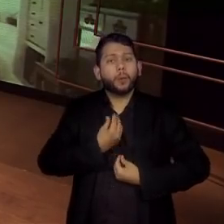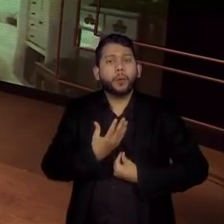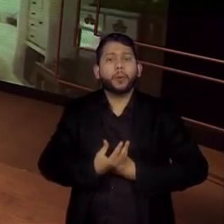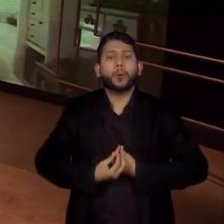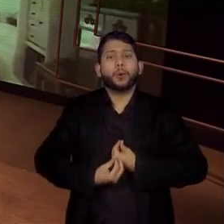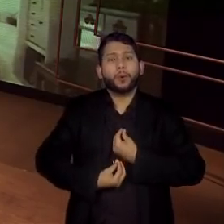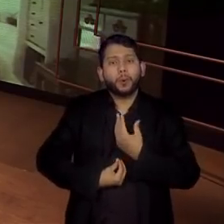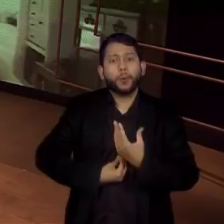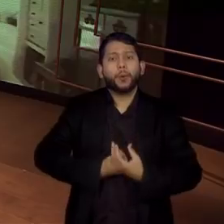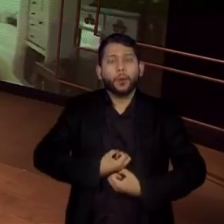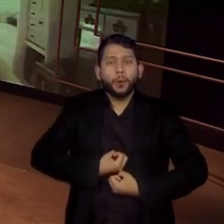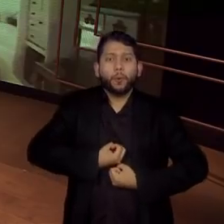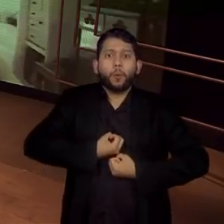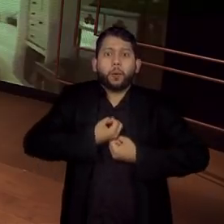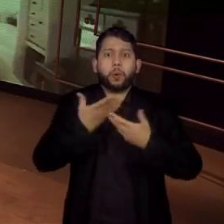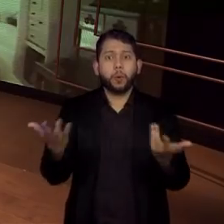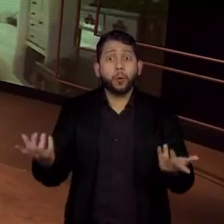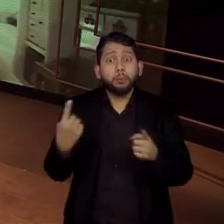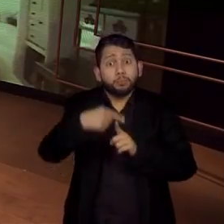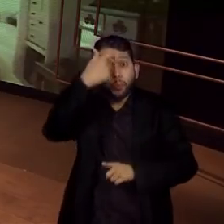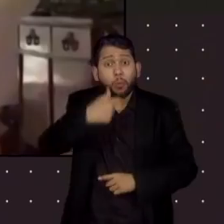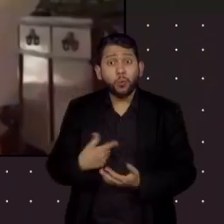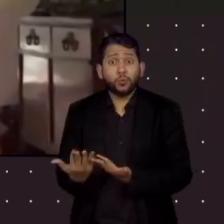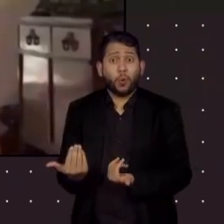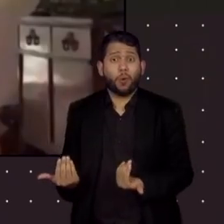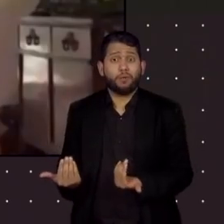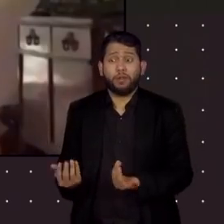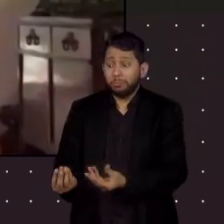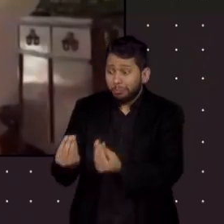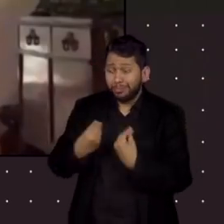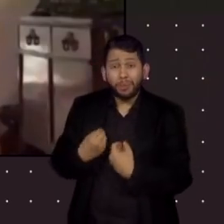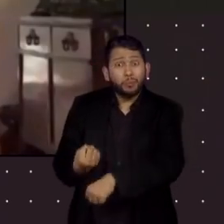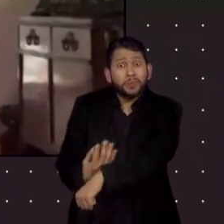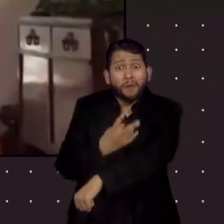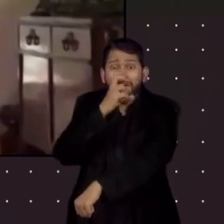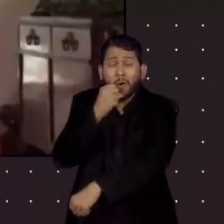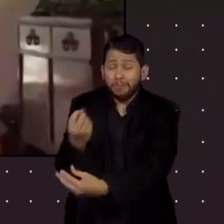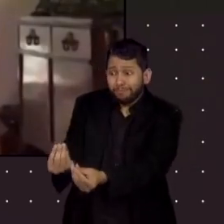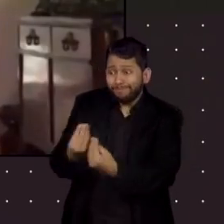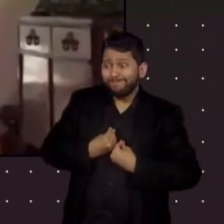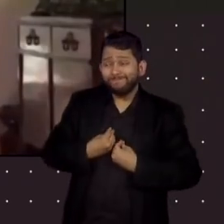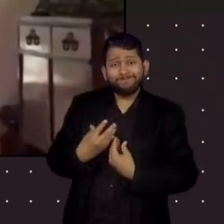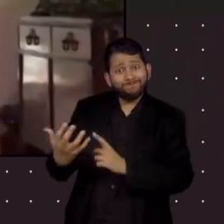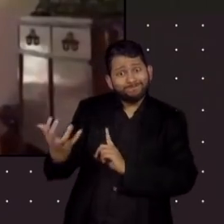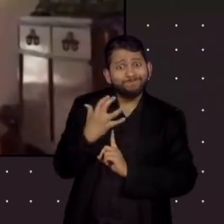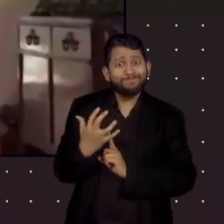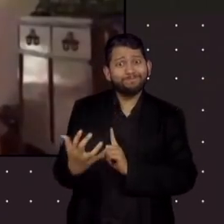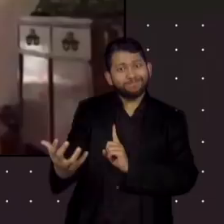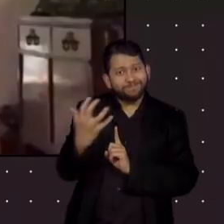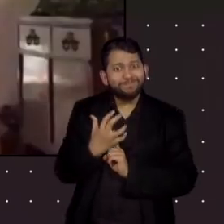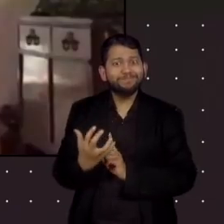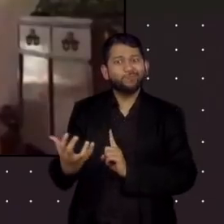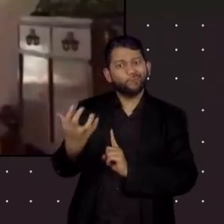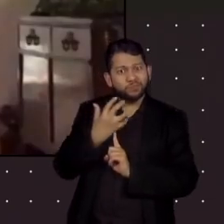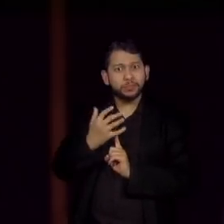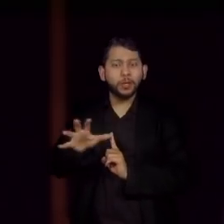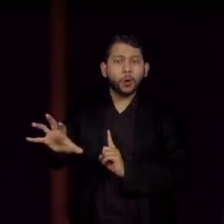menina, vivendo emoções muito fortes, né? E aquilo para